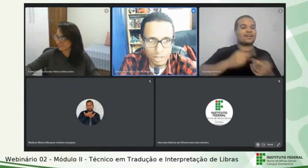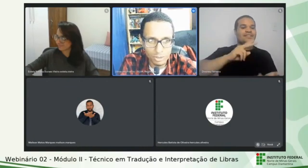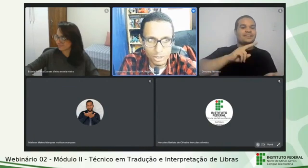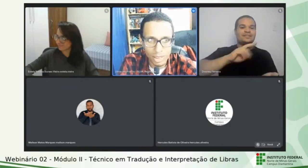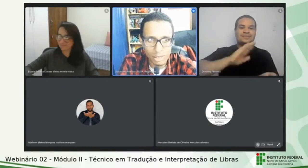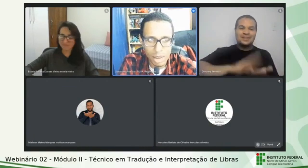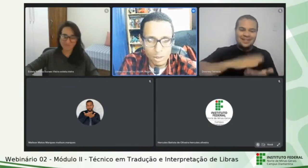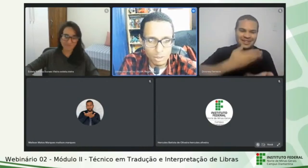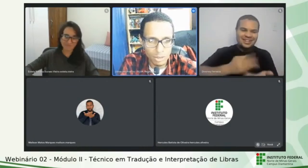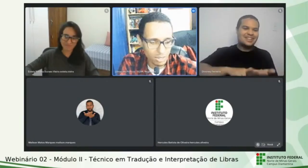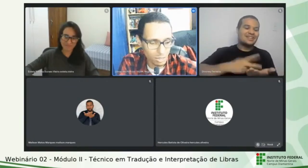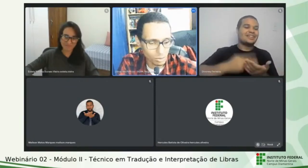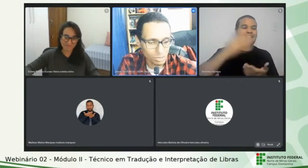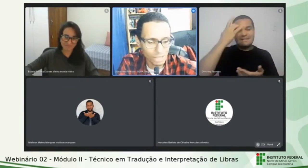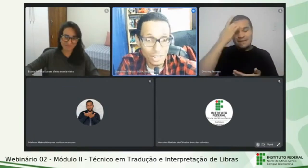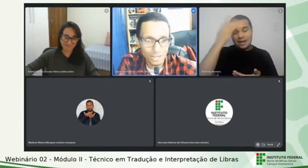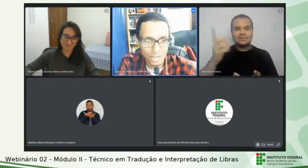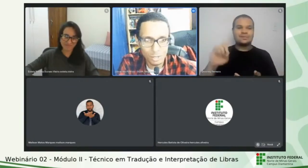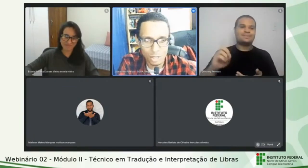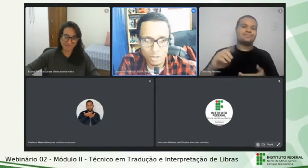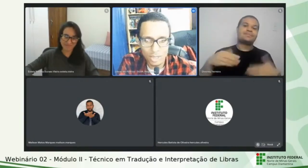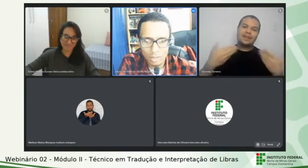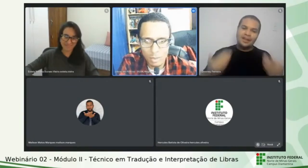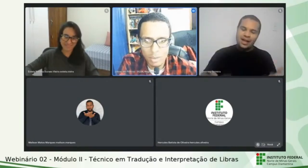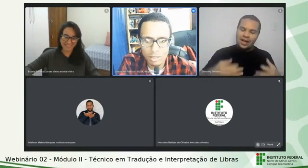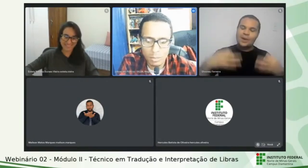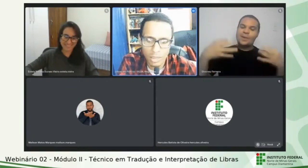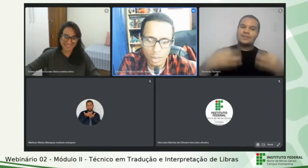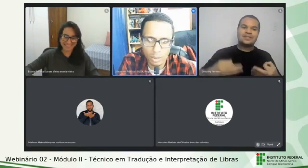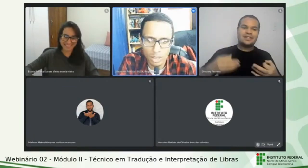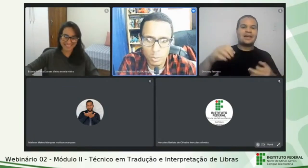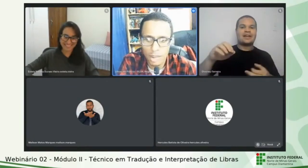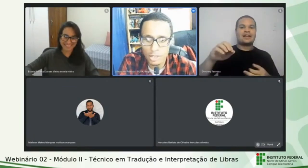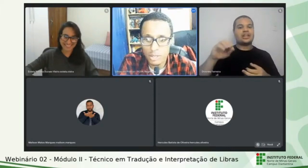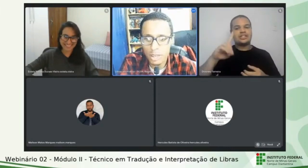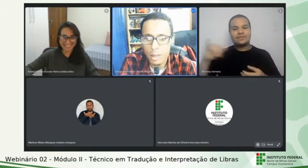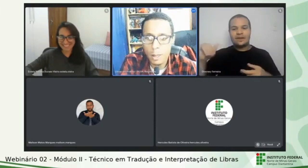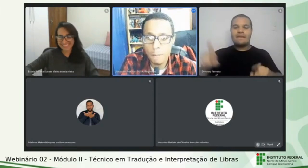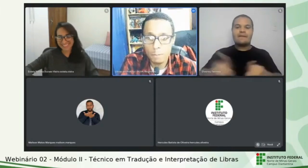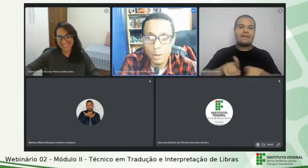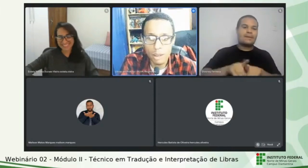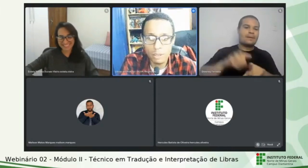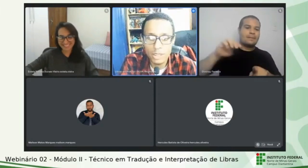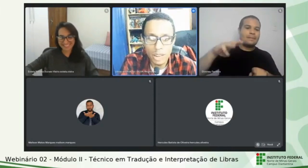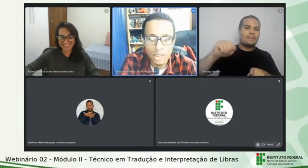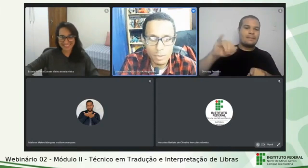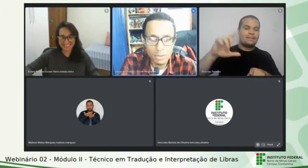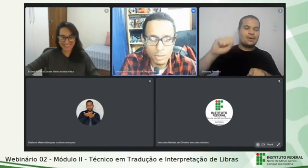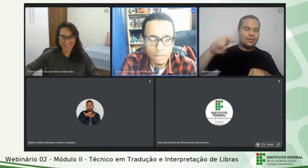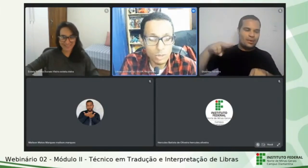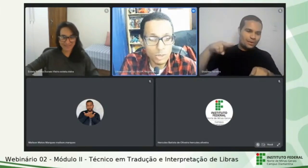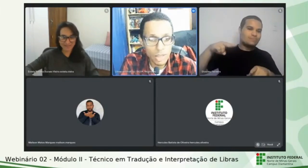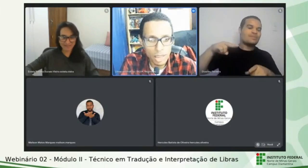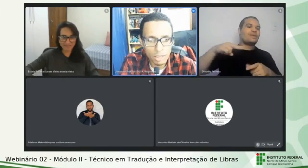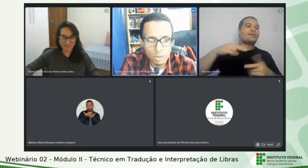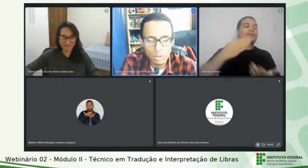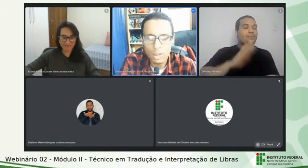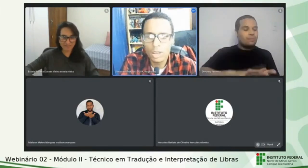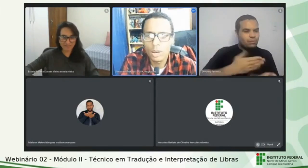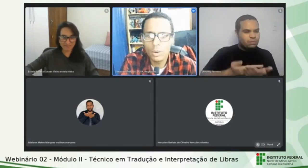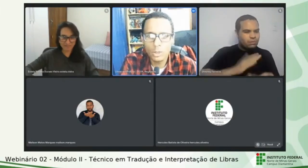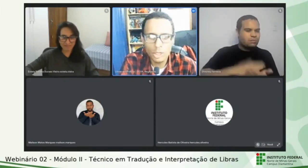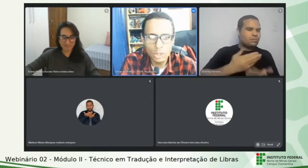certeza Divonei e Maílson aí estão desde cedo traduzindo, né? Porque eles também têm outras práticas. E eu quero deixar aqui para vocês